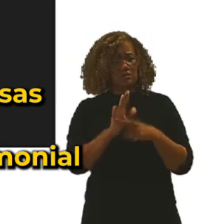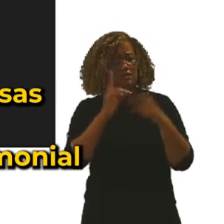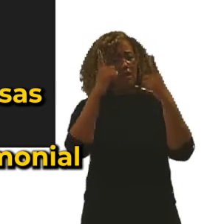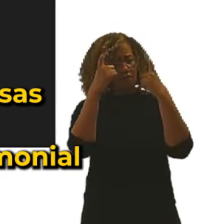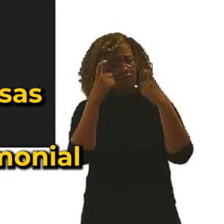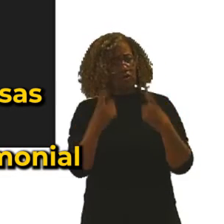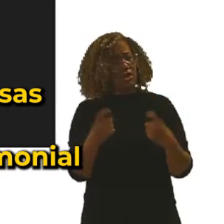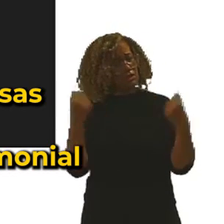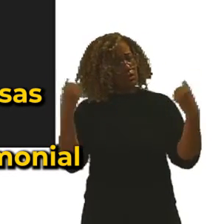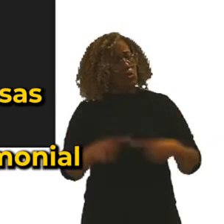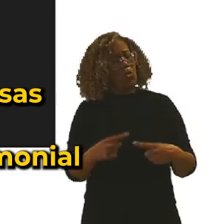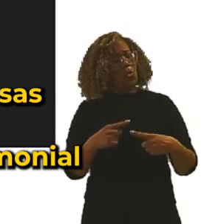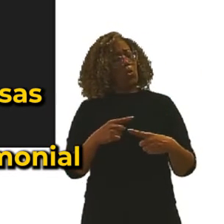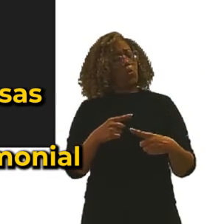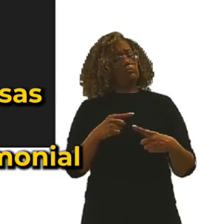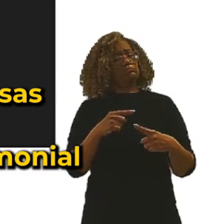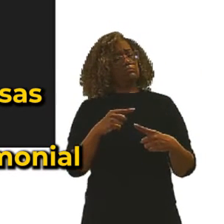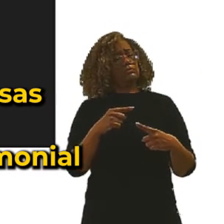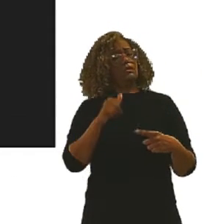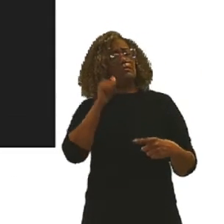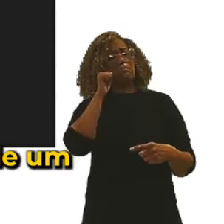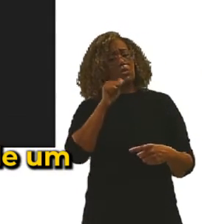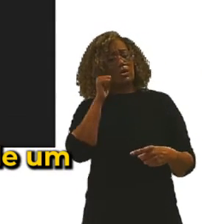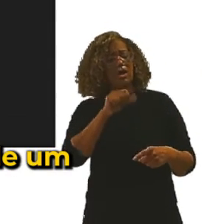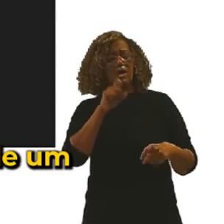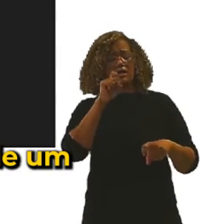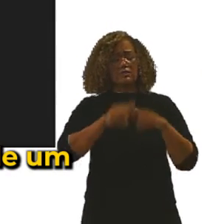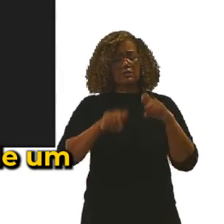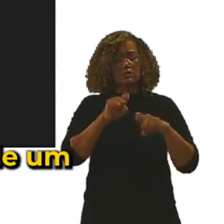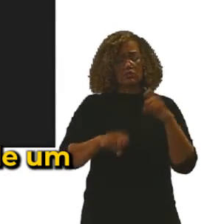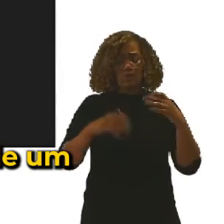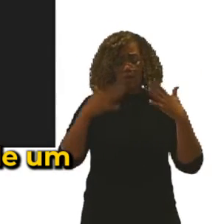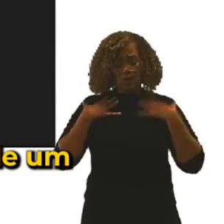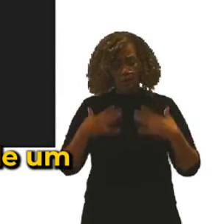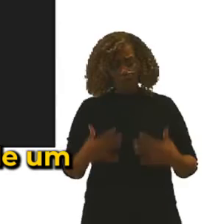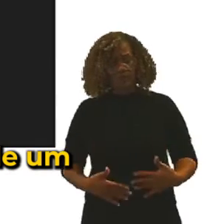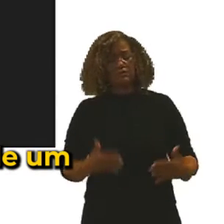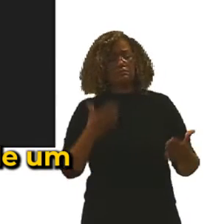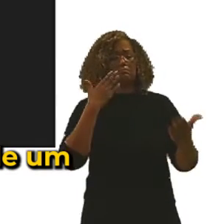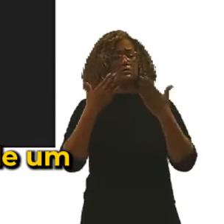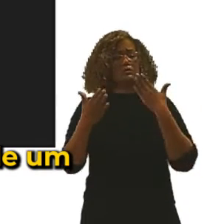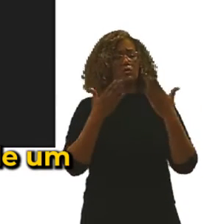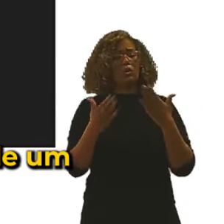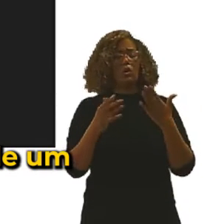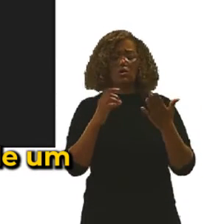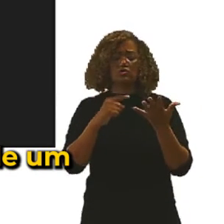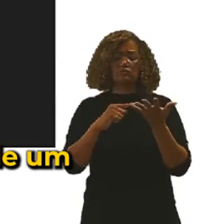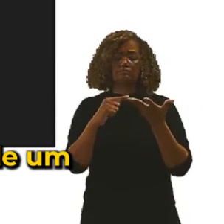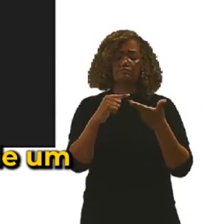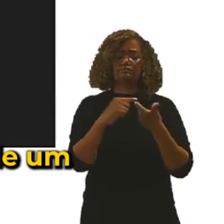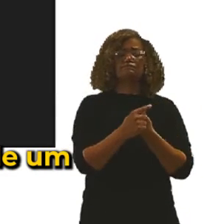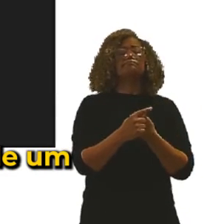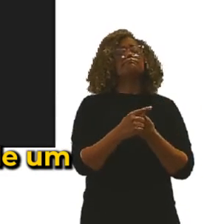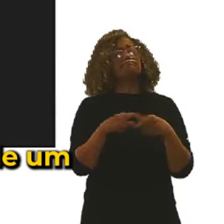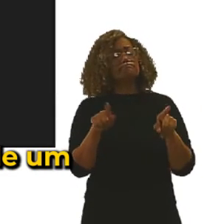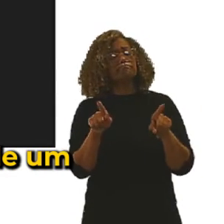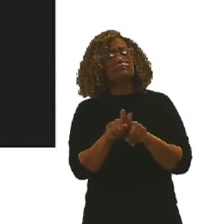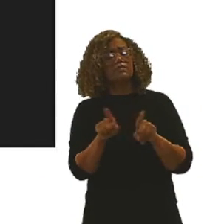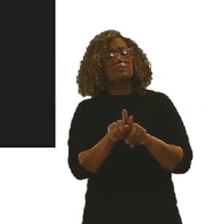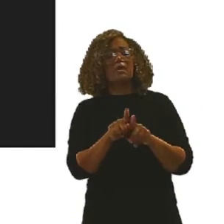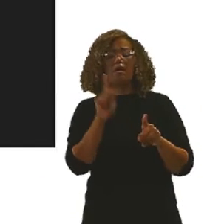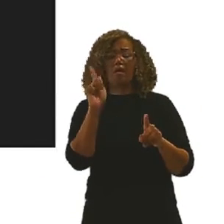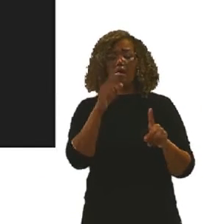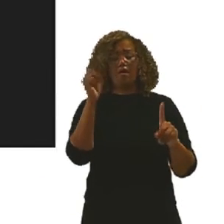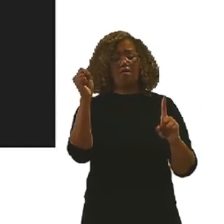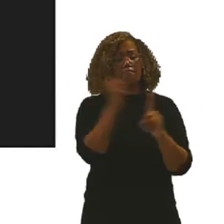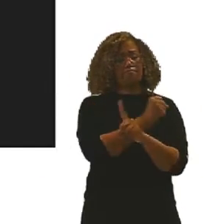contra a mulher, patrimonial, moral, sexual, física e psicológica, como antecedentes de um feminicídio,